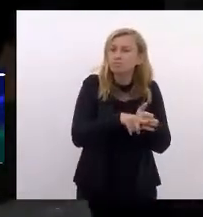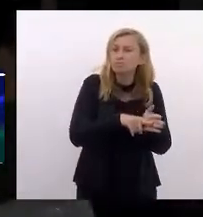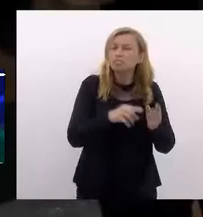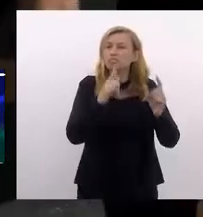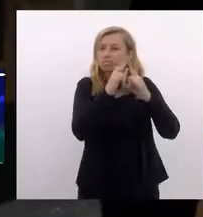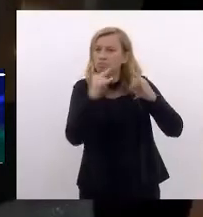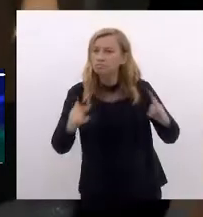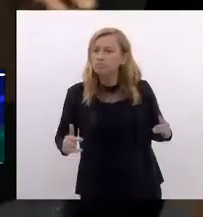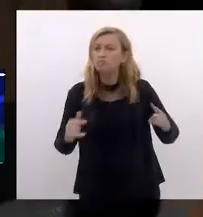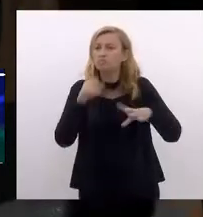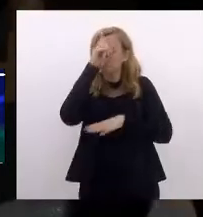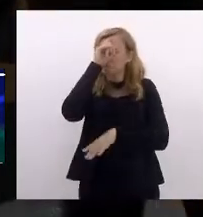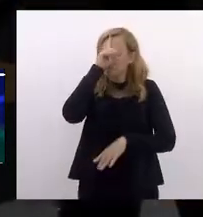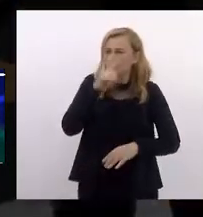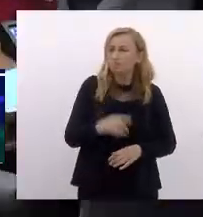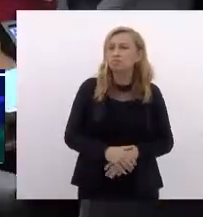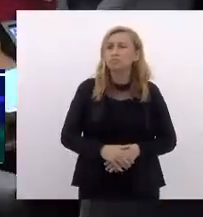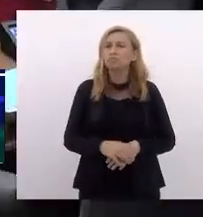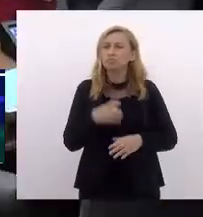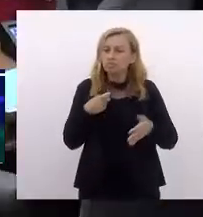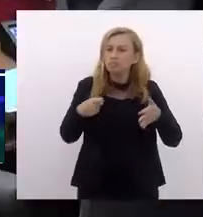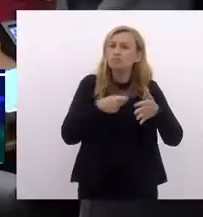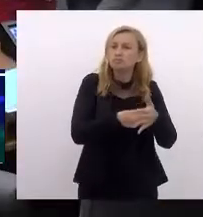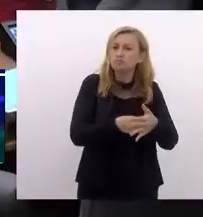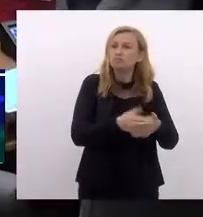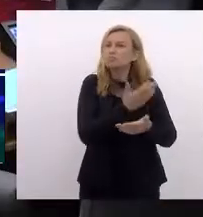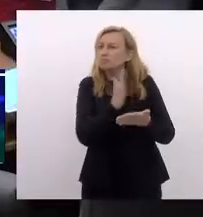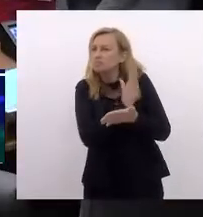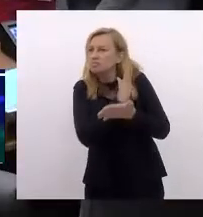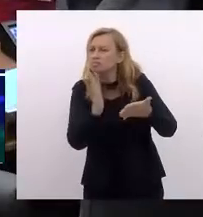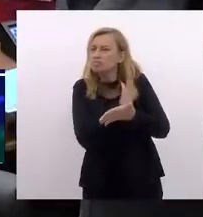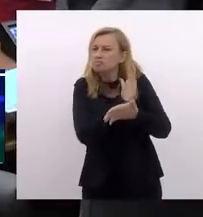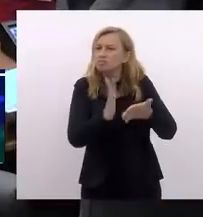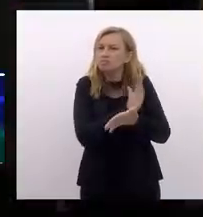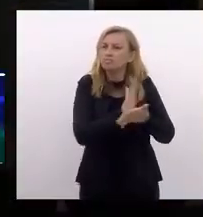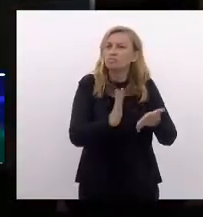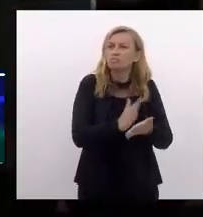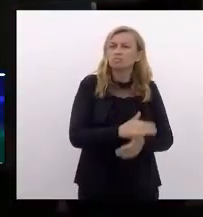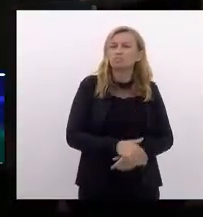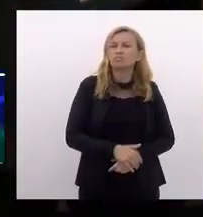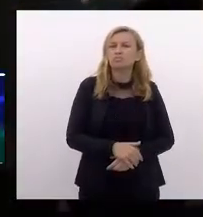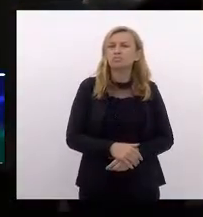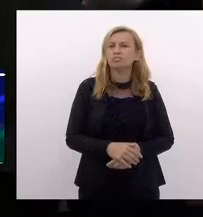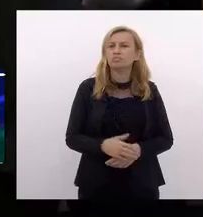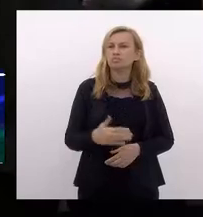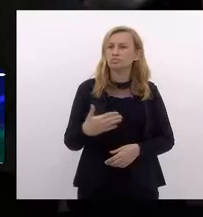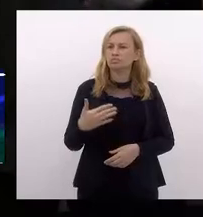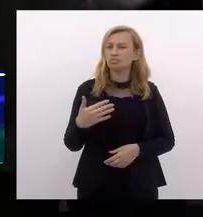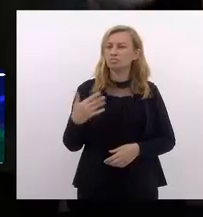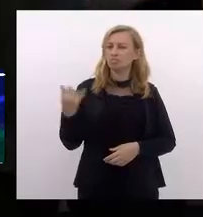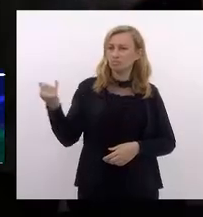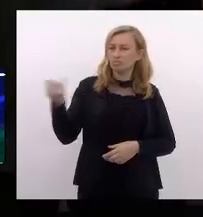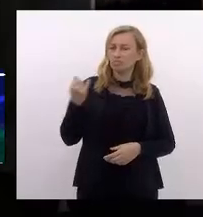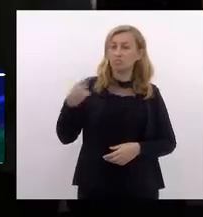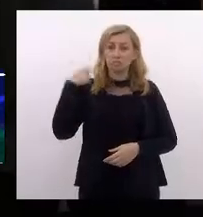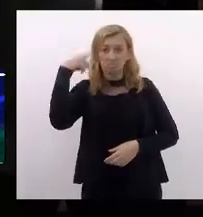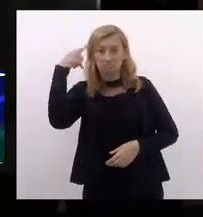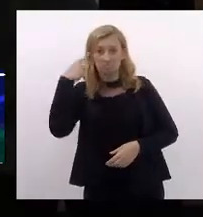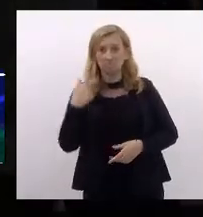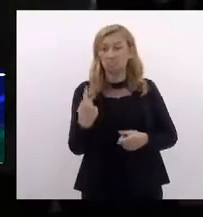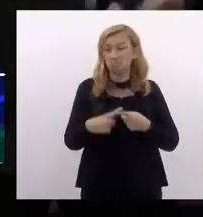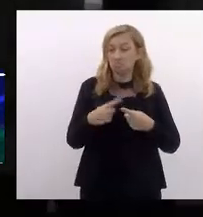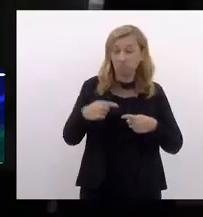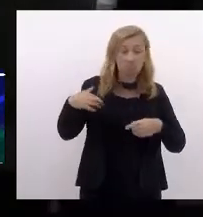foi na e fixas e temos muitas vezes foi intitulado aqui por alguns colegas para a metade ficou maluco